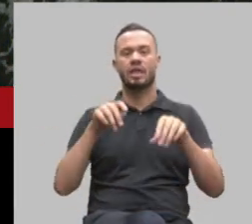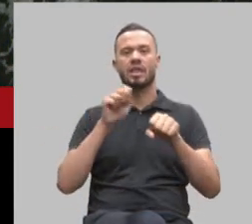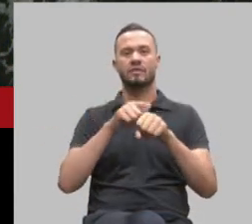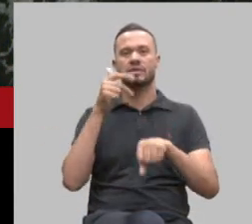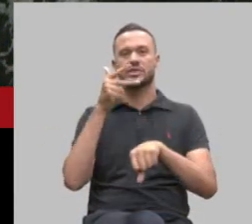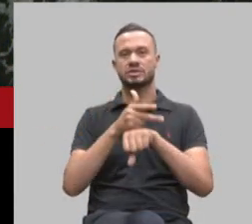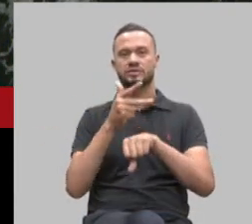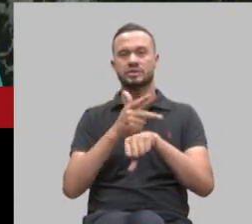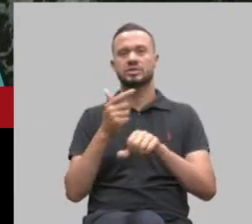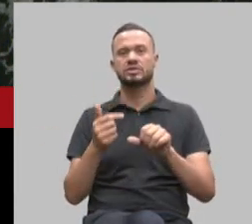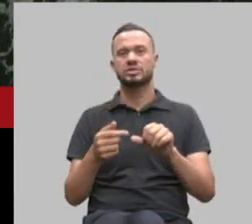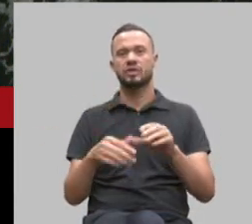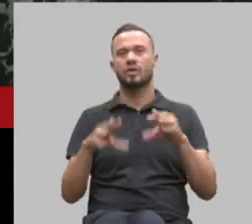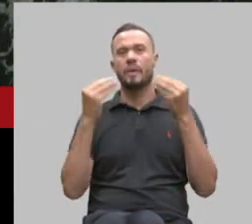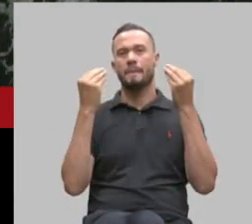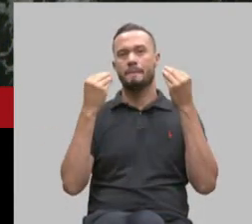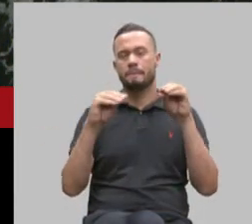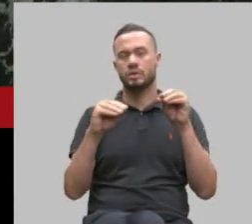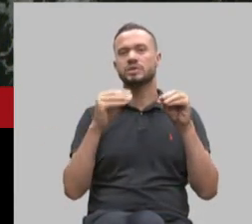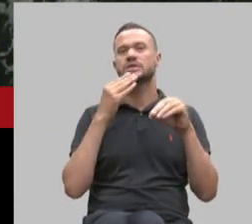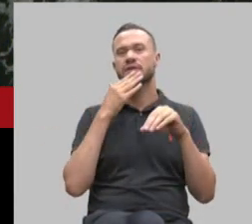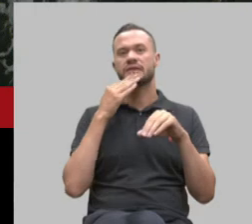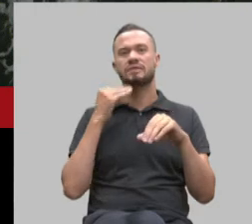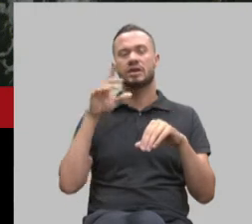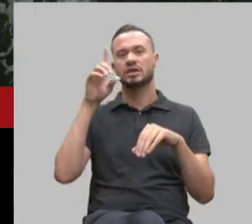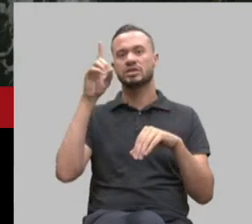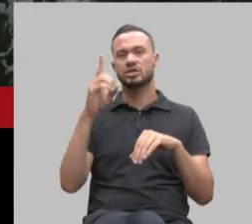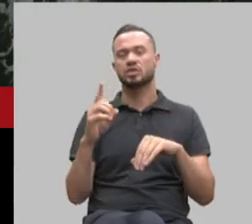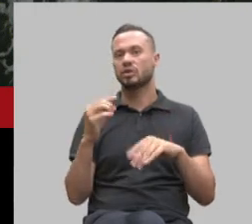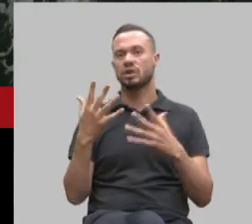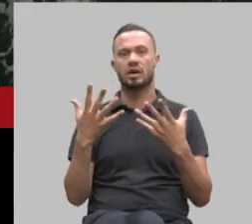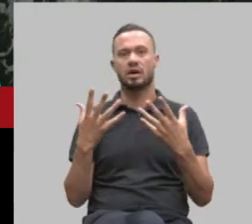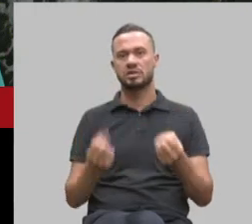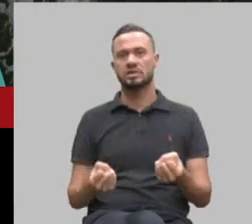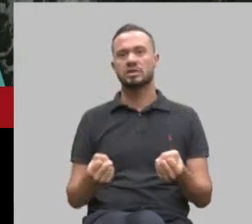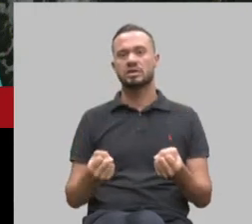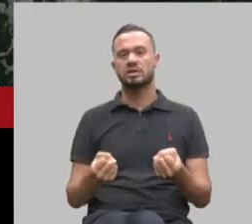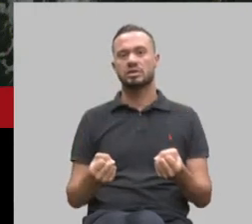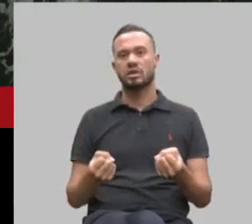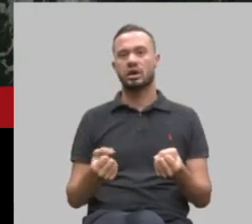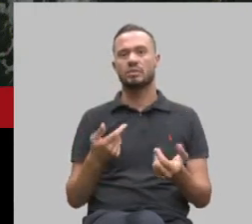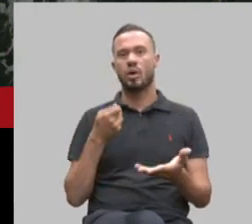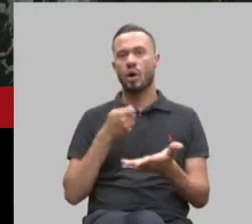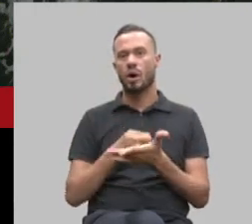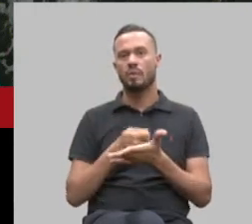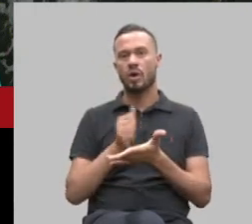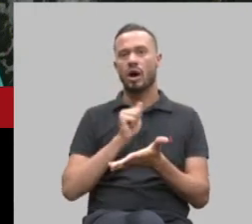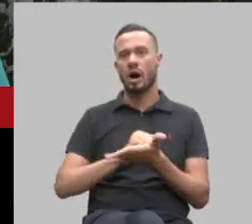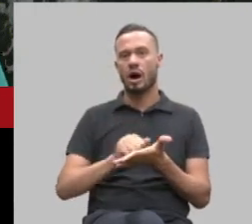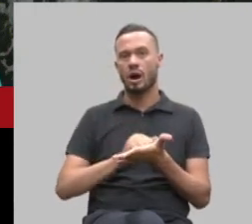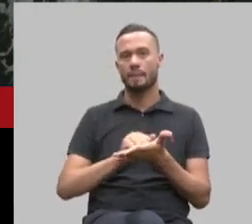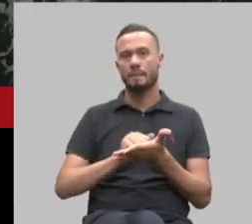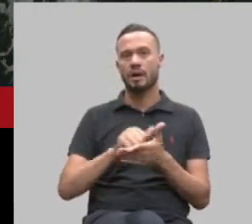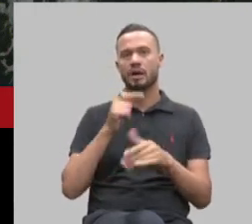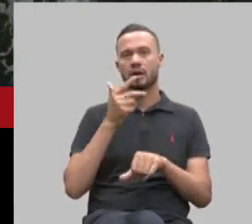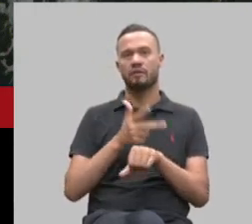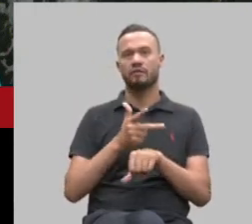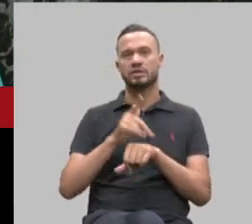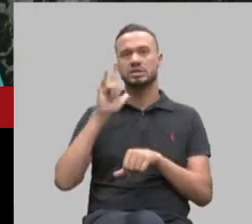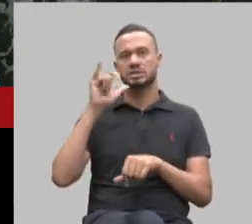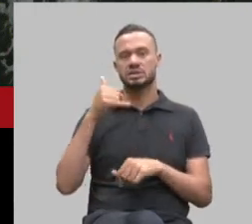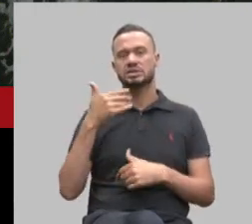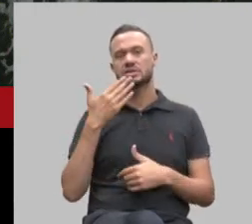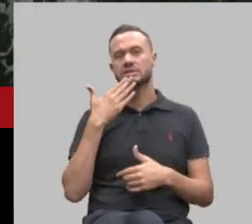ele foi postado a diretora me prendeu num num canto da da escola onde não tinha câmera e me obrigou a pagar o vídeo do Instagram do grêmio estudantil então por isso que a gente preza